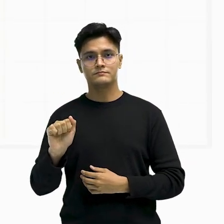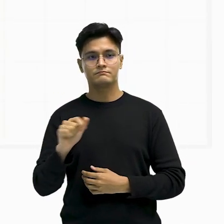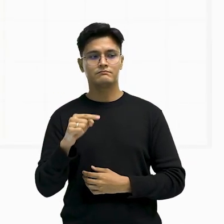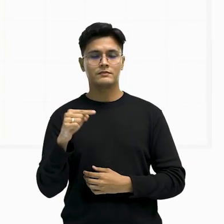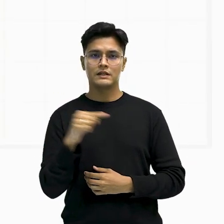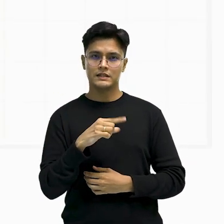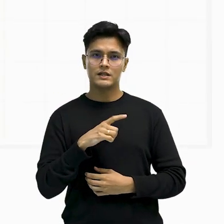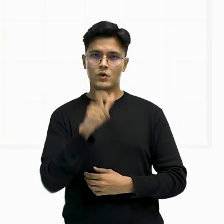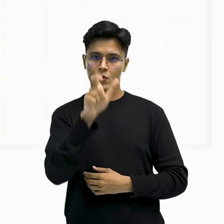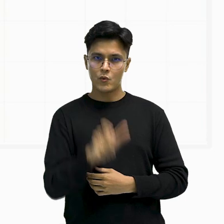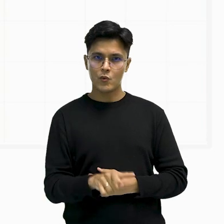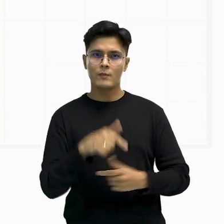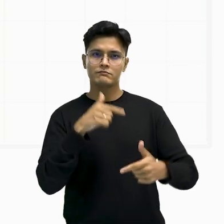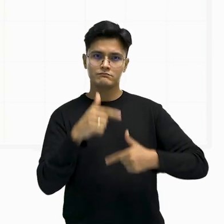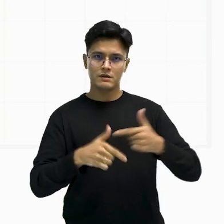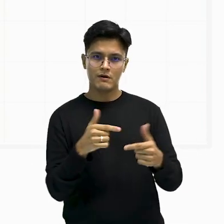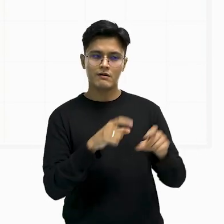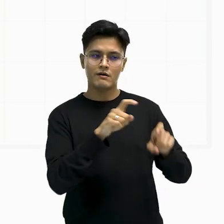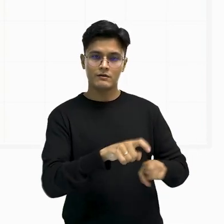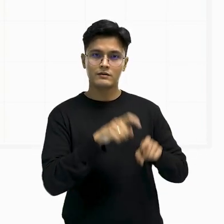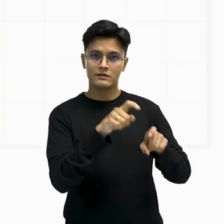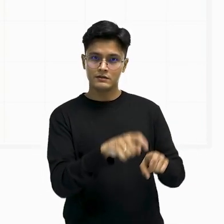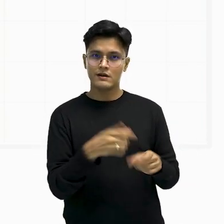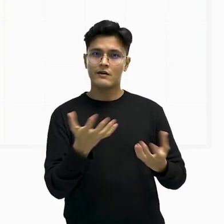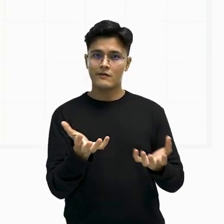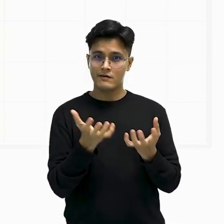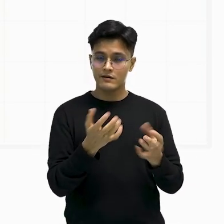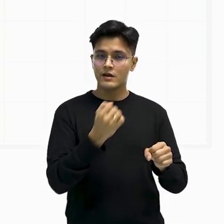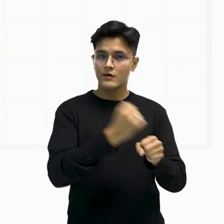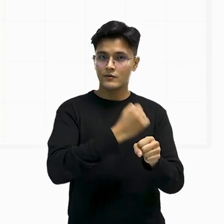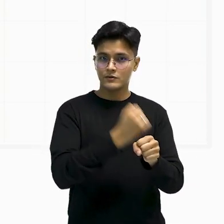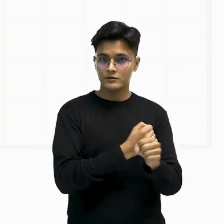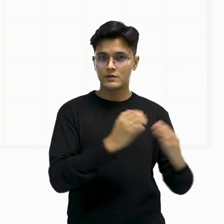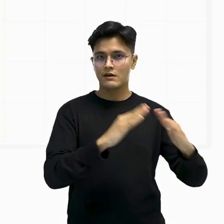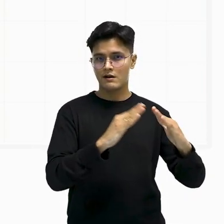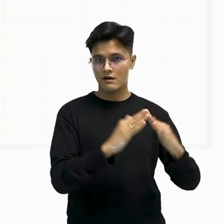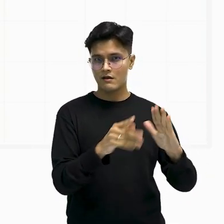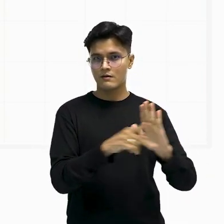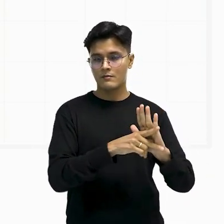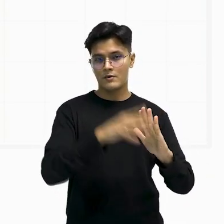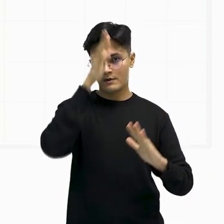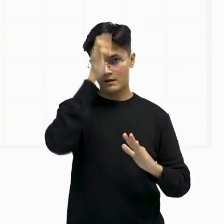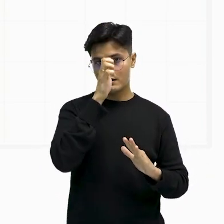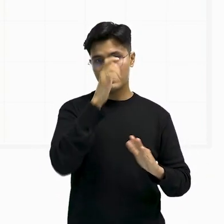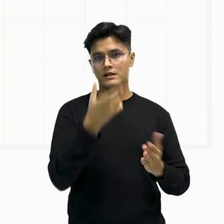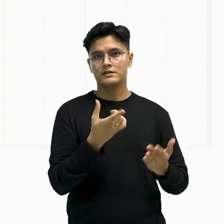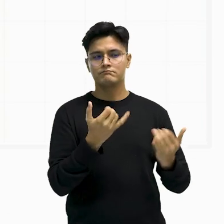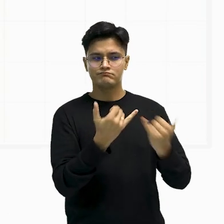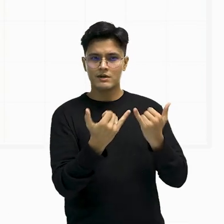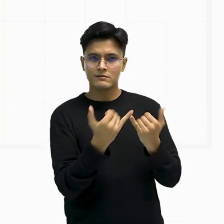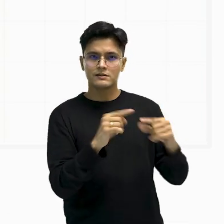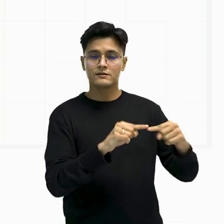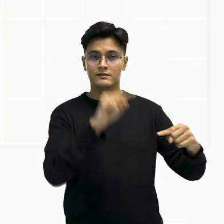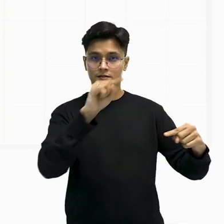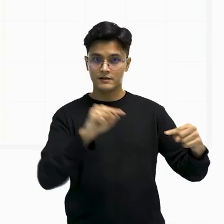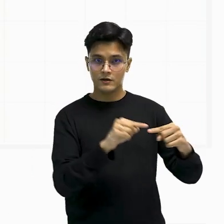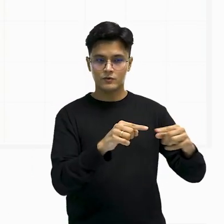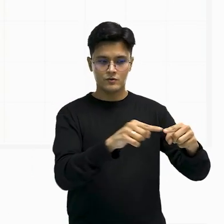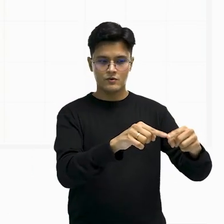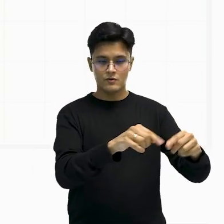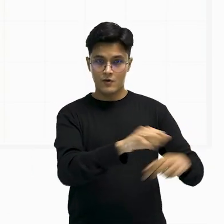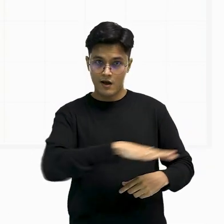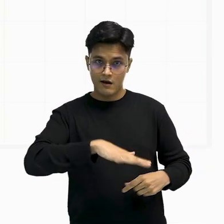um agricultor deseja construir um galinheiro em forma triangular. Sabe-se que nessa área triangular,